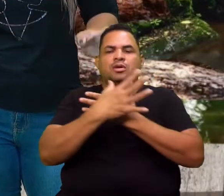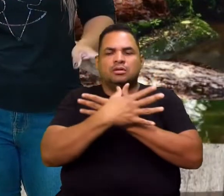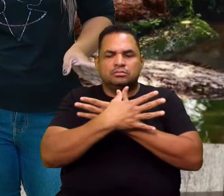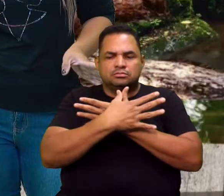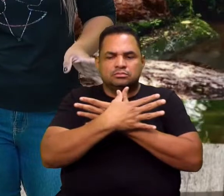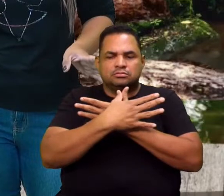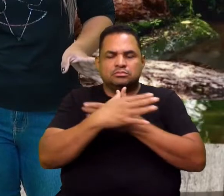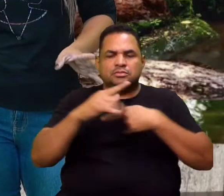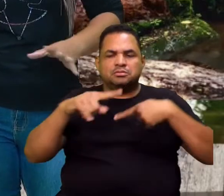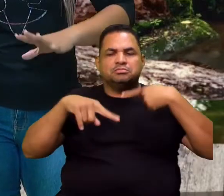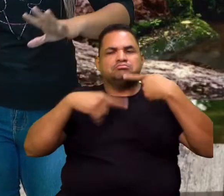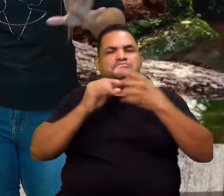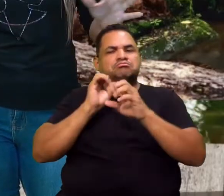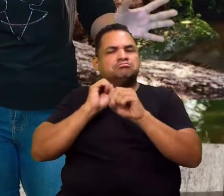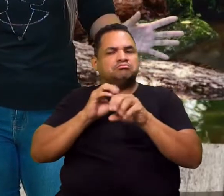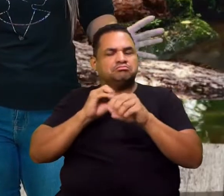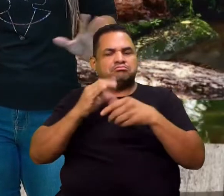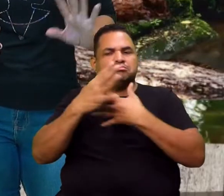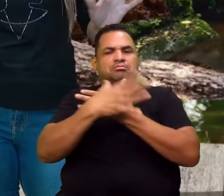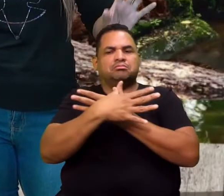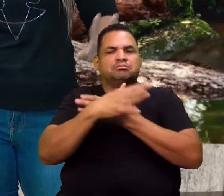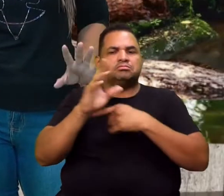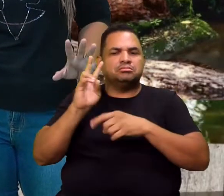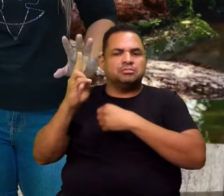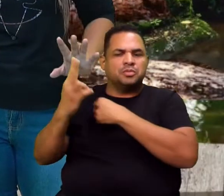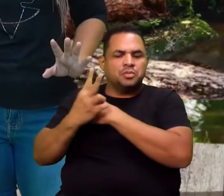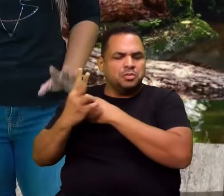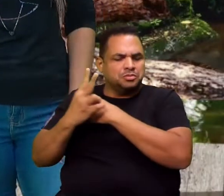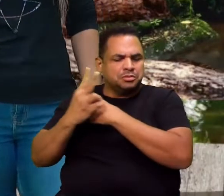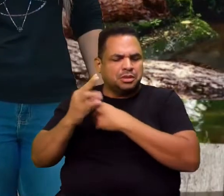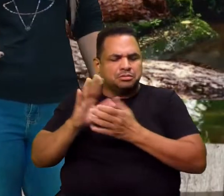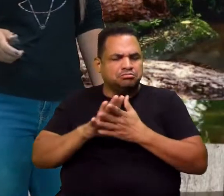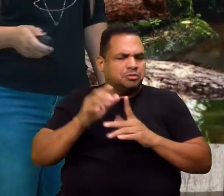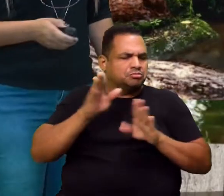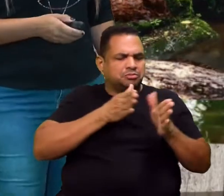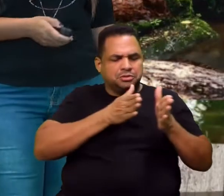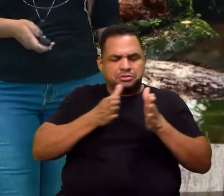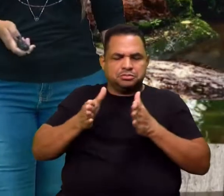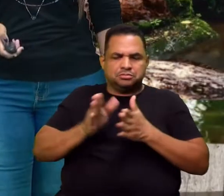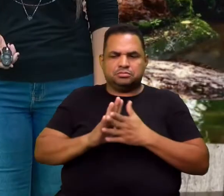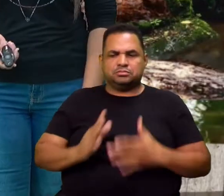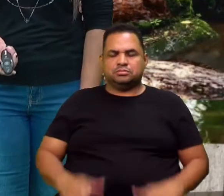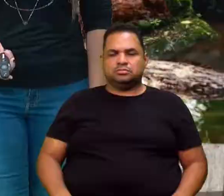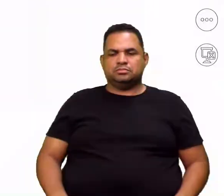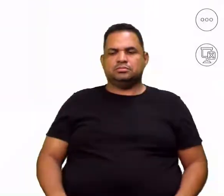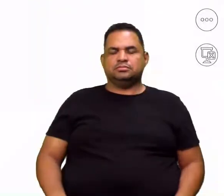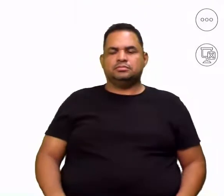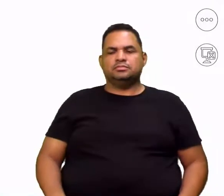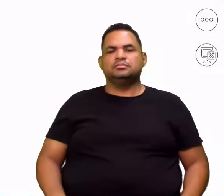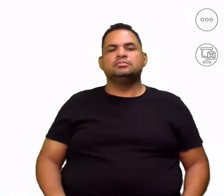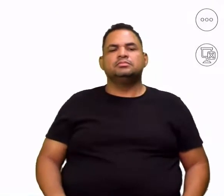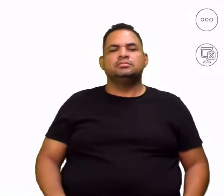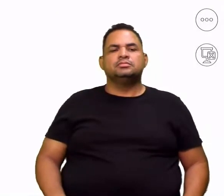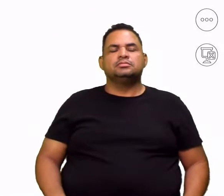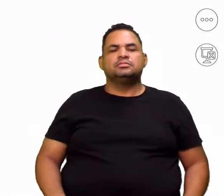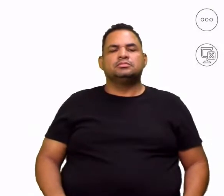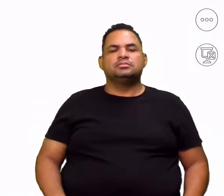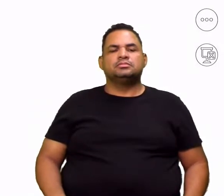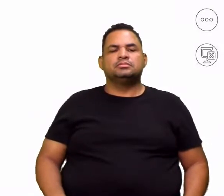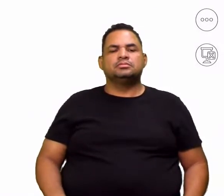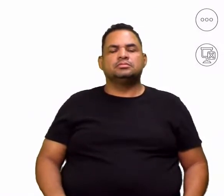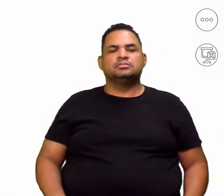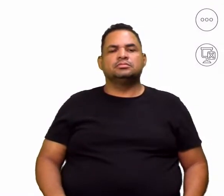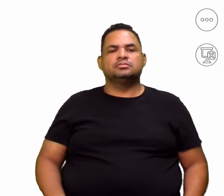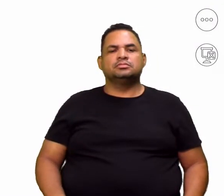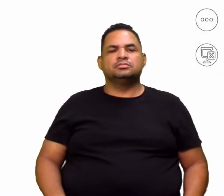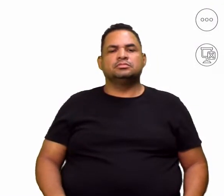ser independente. Não tem esse cuidado aí por muito tempo não, tá bom? Vamos seguindo? Aí nós temos